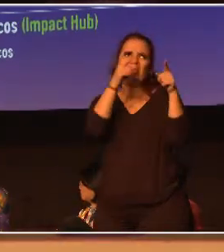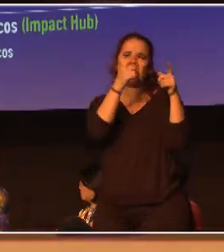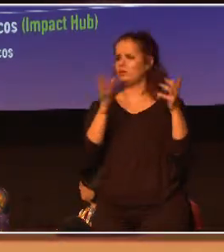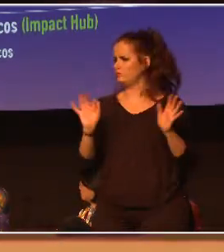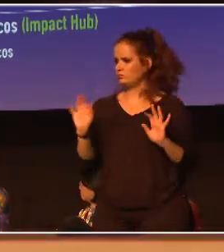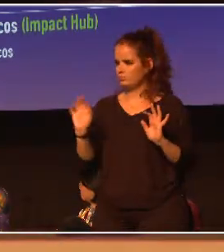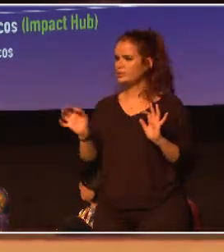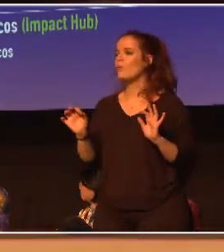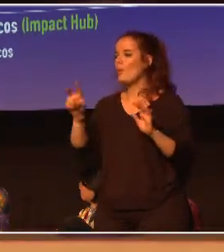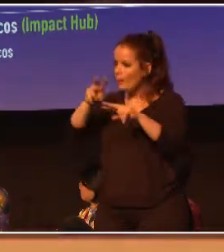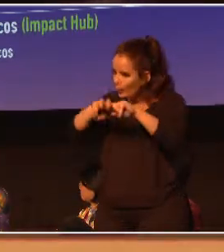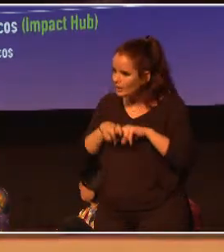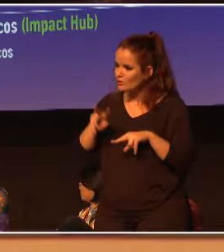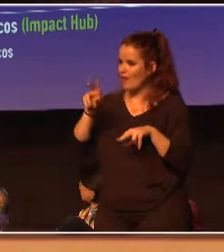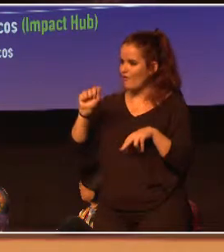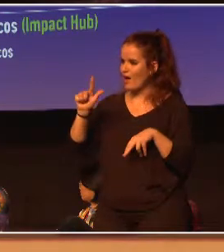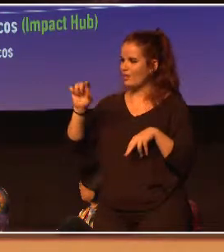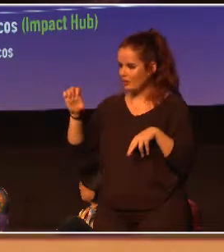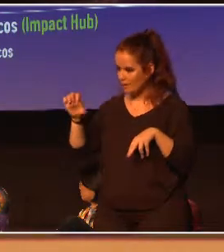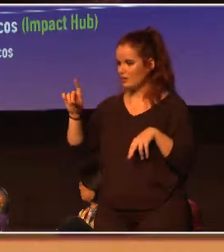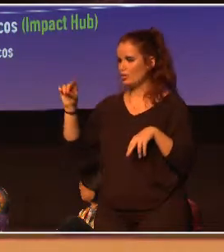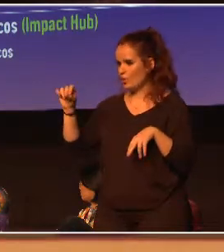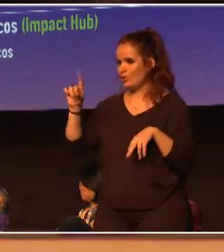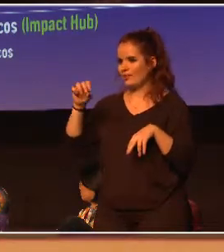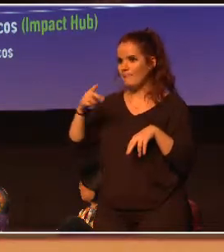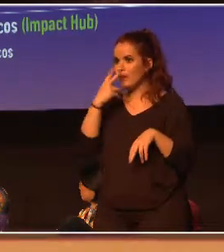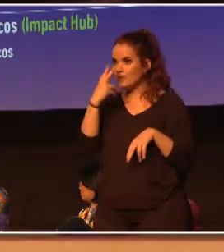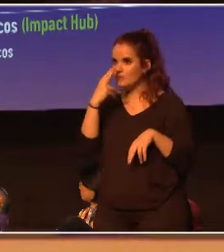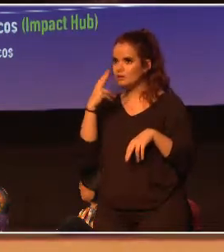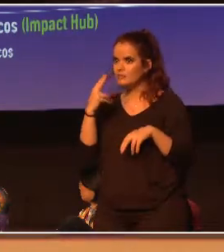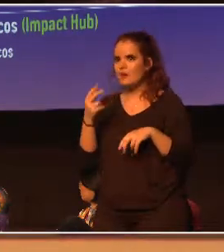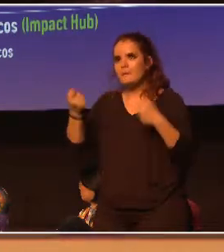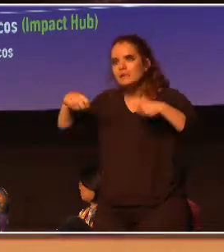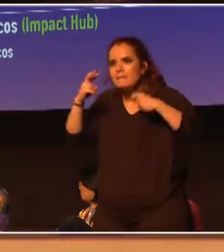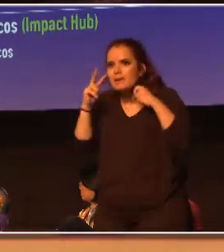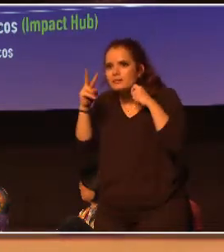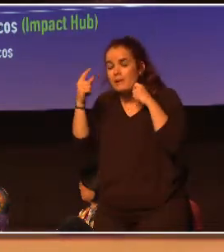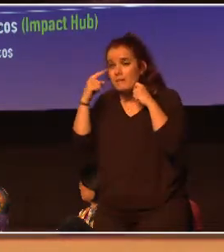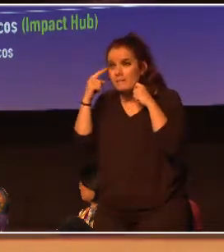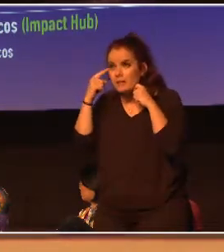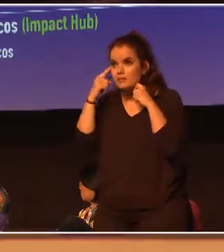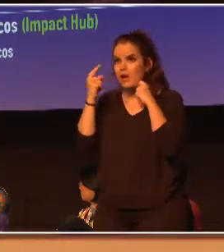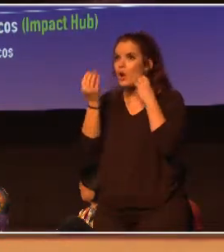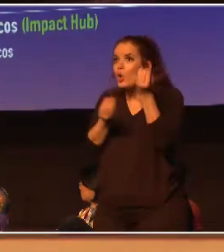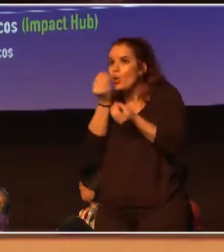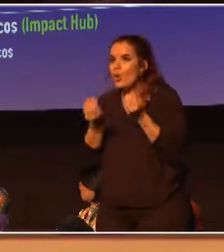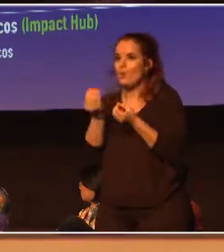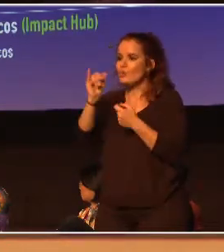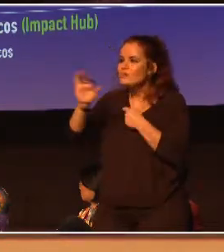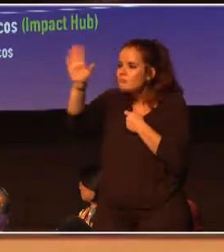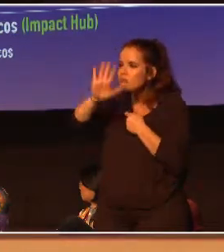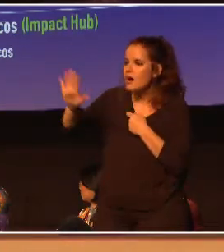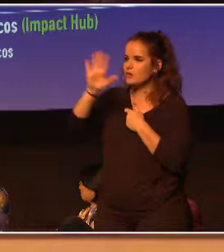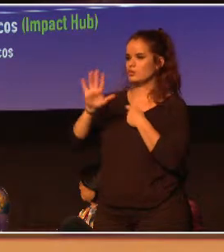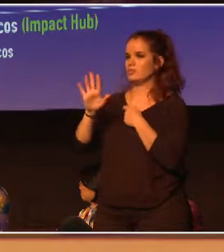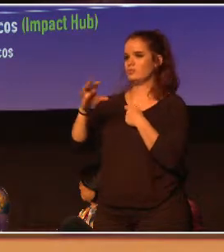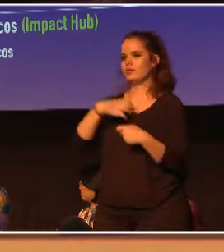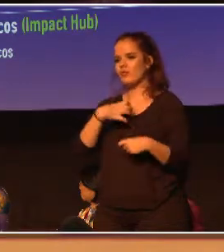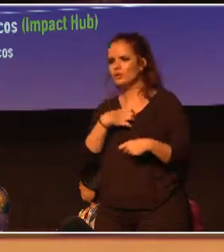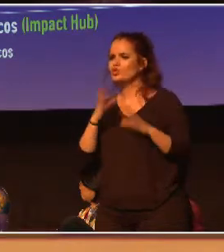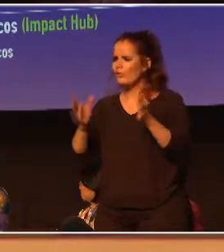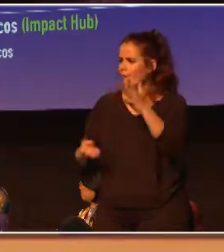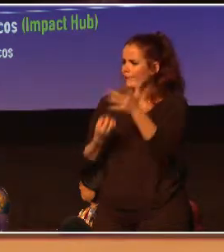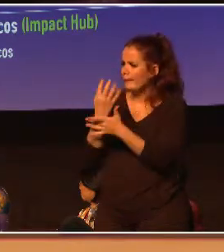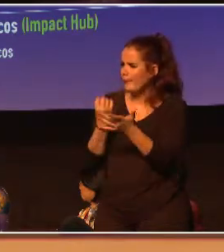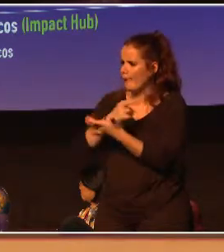criou a Vale do Dendê para repensar o branding da cidade, repensar a imagem que a cidade tem para o mundo. Salvador, que já criou várias